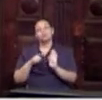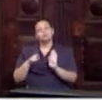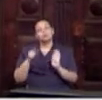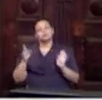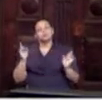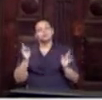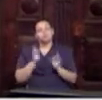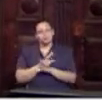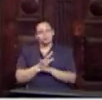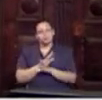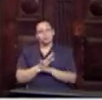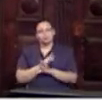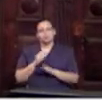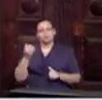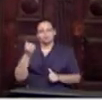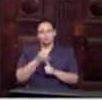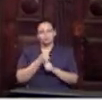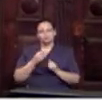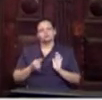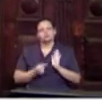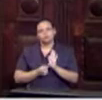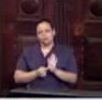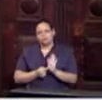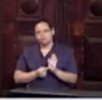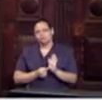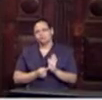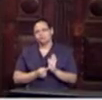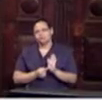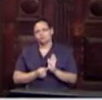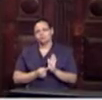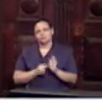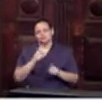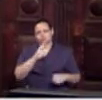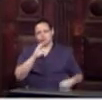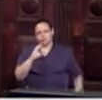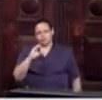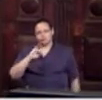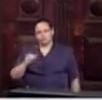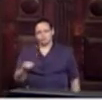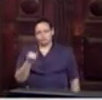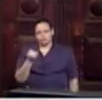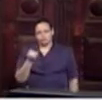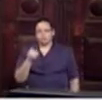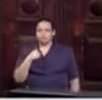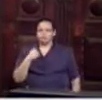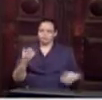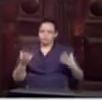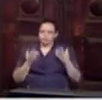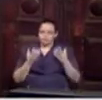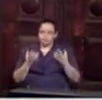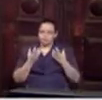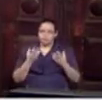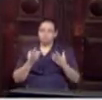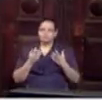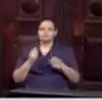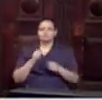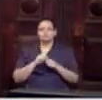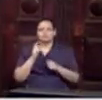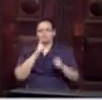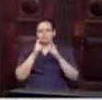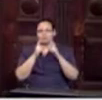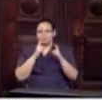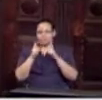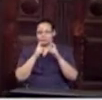por substitutivo e o apresentou à CCJ. E eu quero aqui fazer o debate